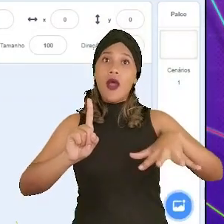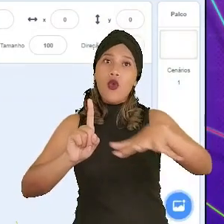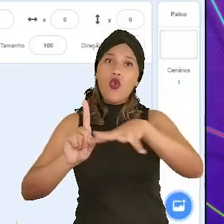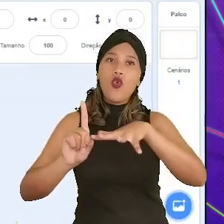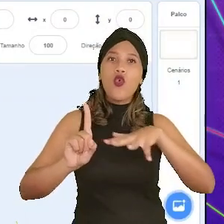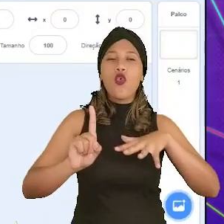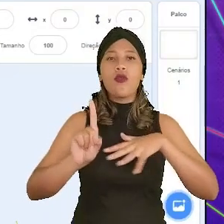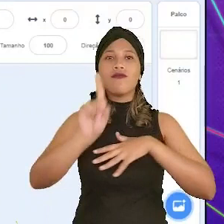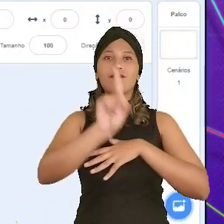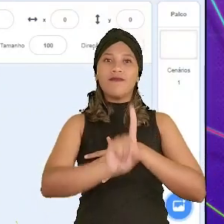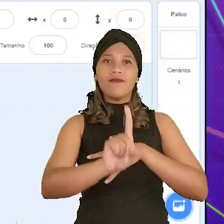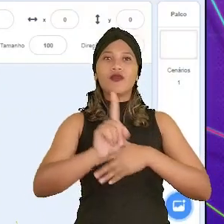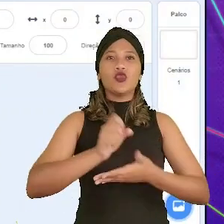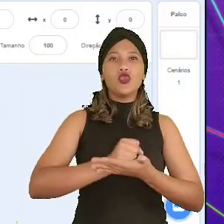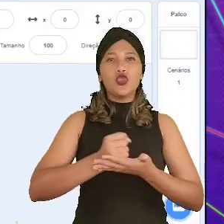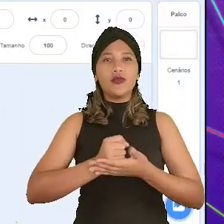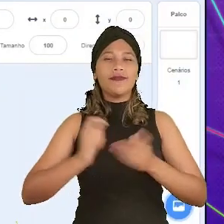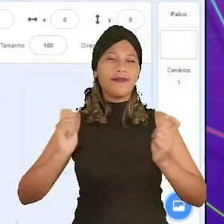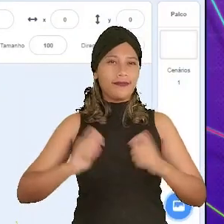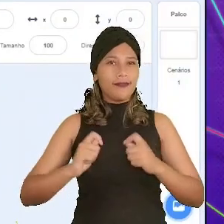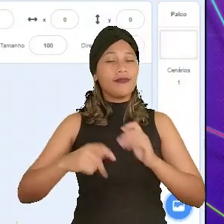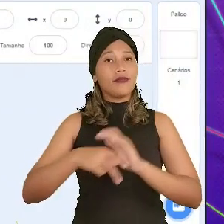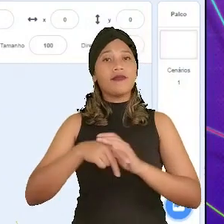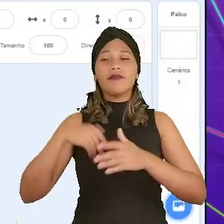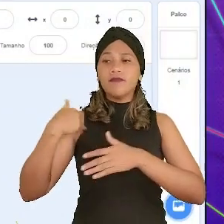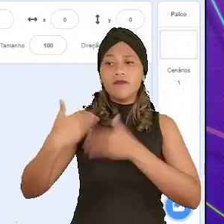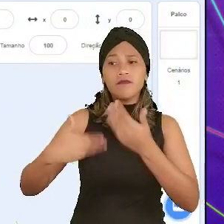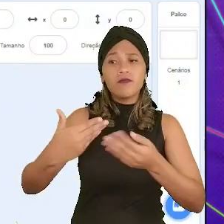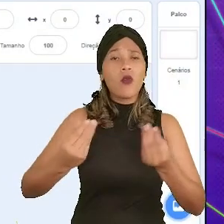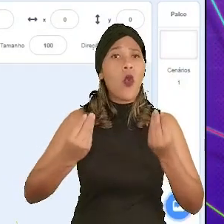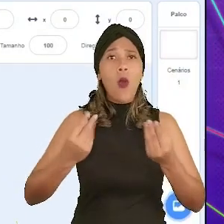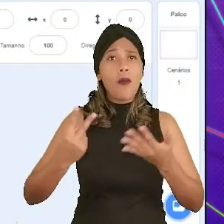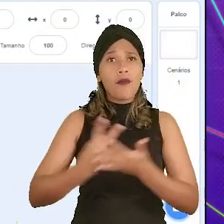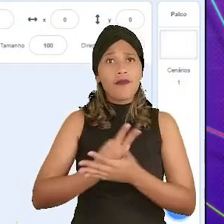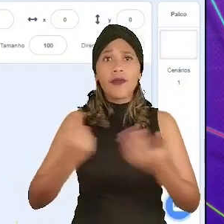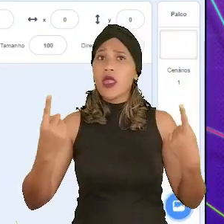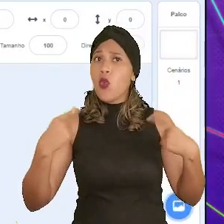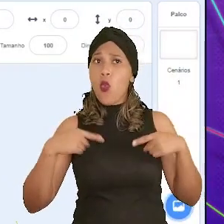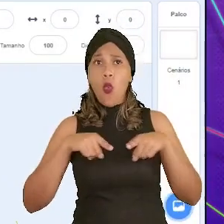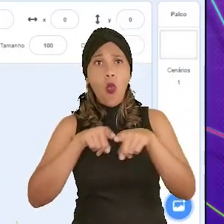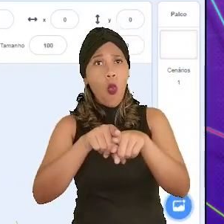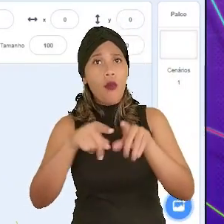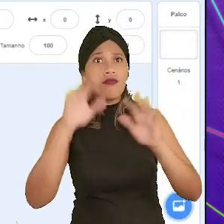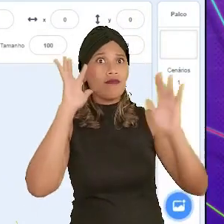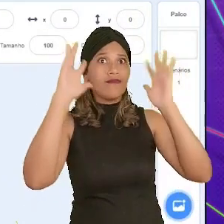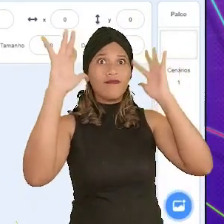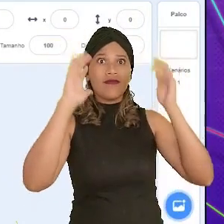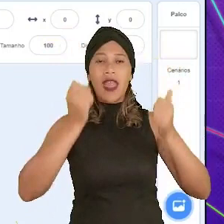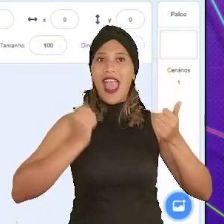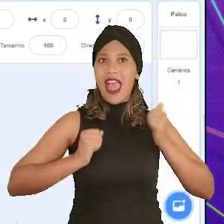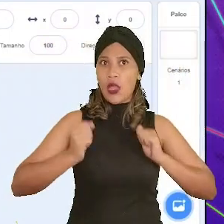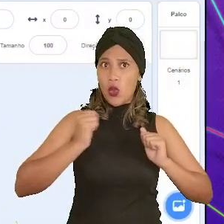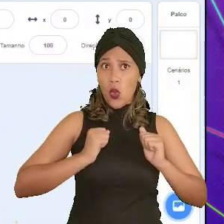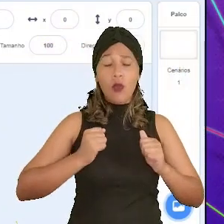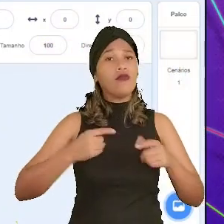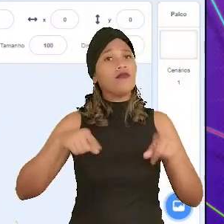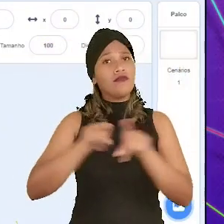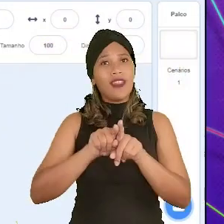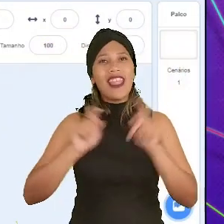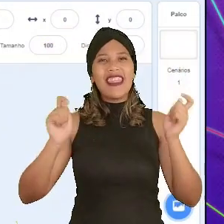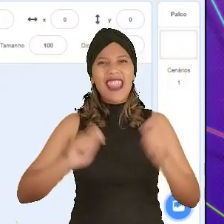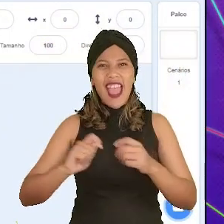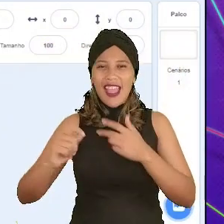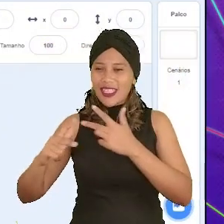uma ambientação para o nosso jogo. Esse processo pode acontecer da mesma forma que o processo das fantasias do ator e também